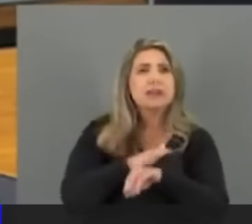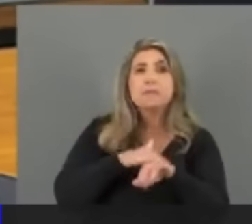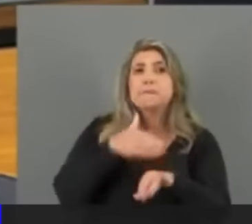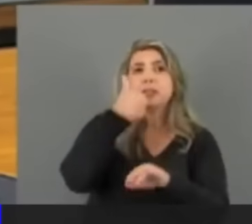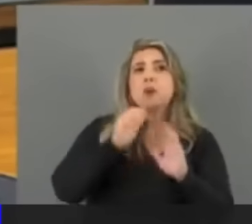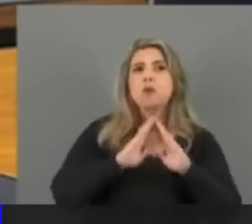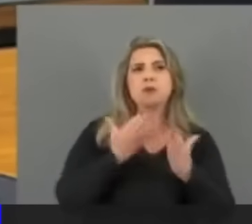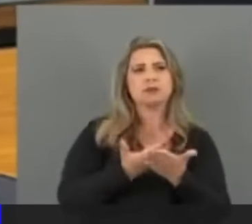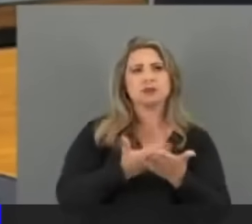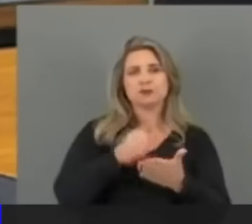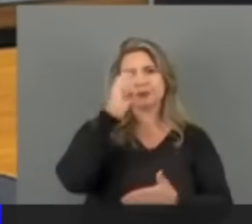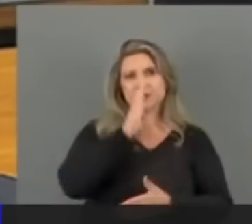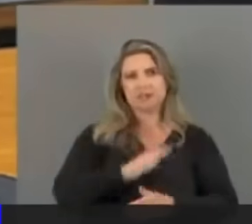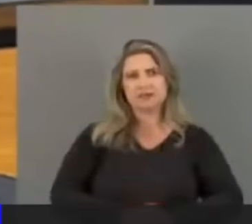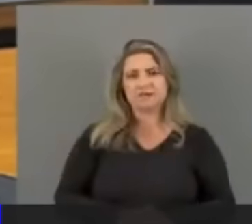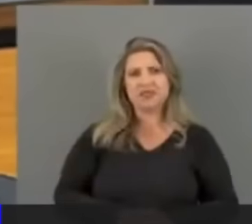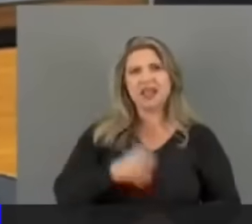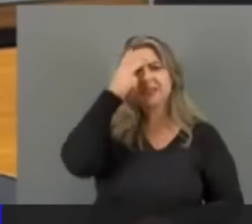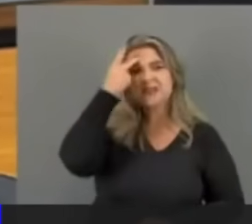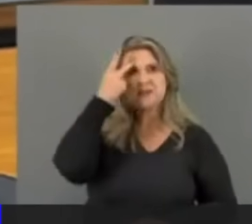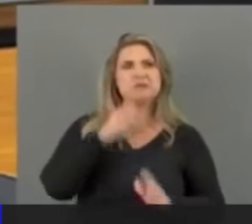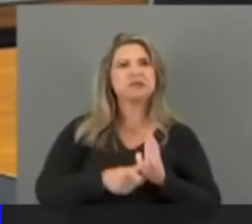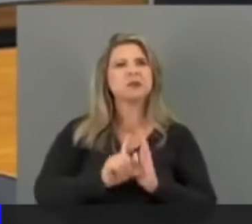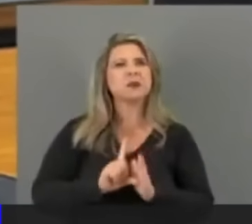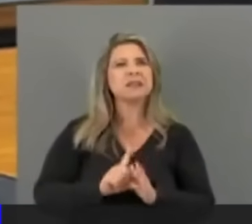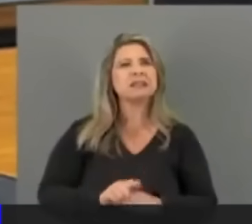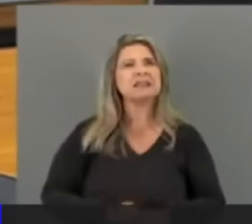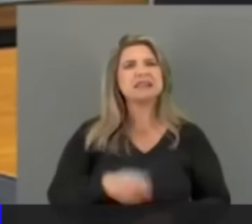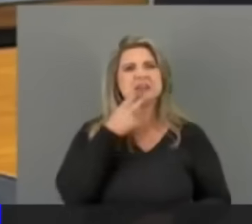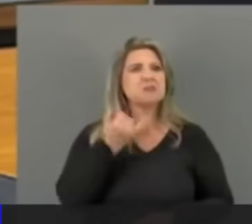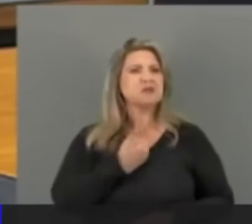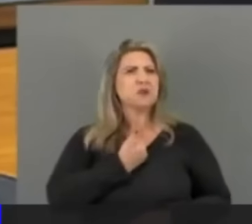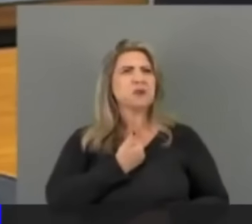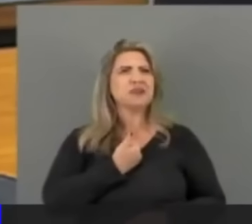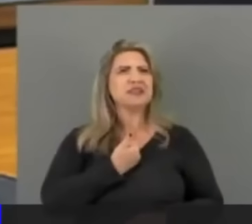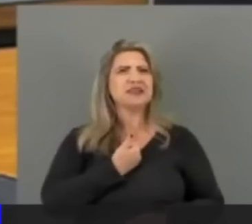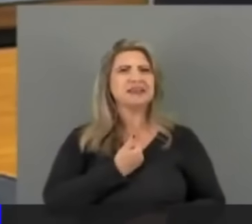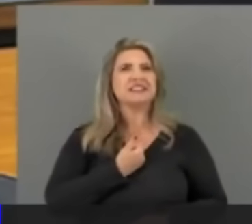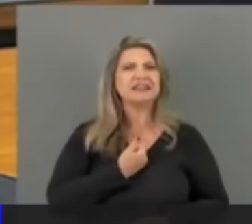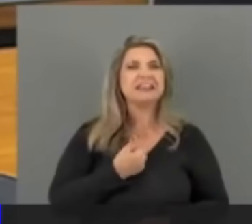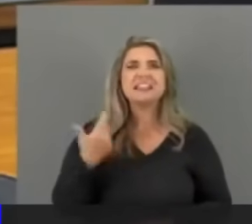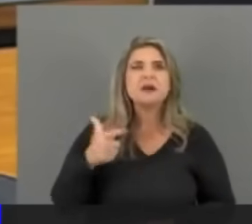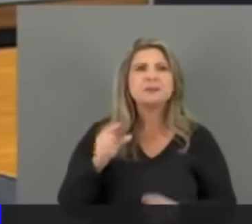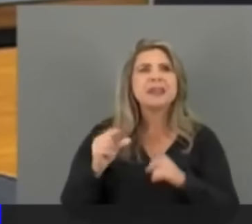E um senador bolsonarista que me antecedeu disse que não existe a palavra soldada.